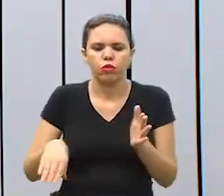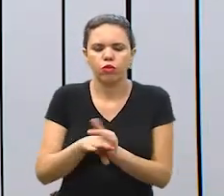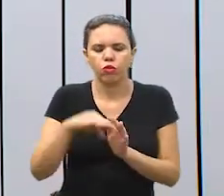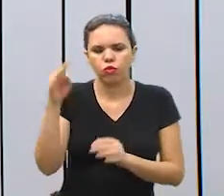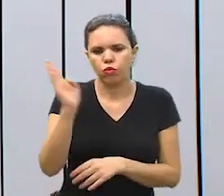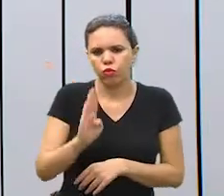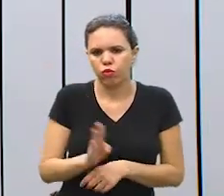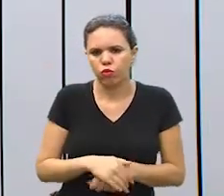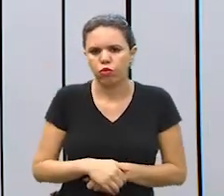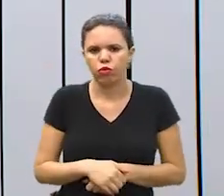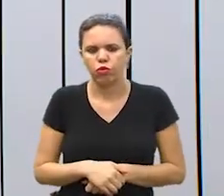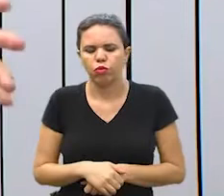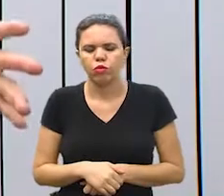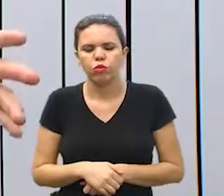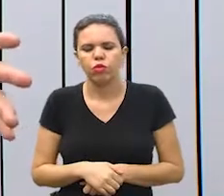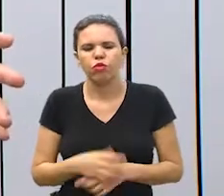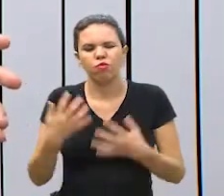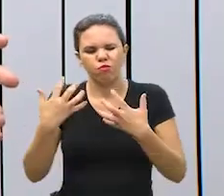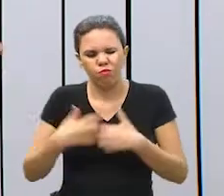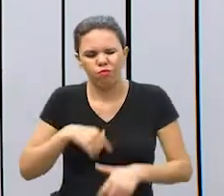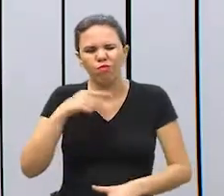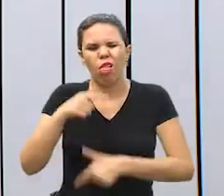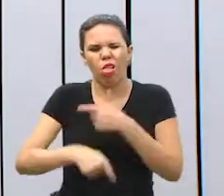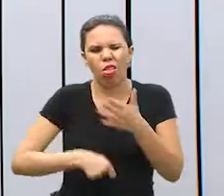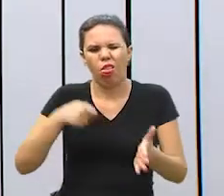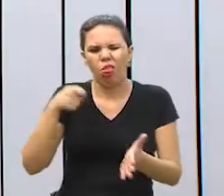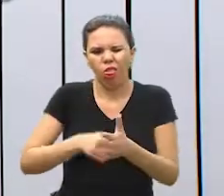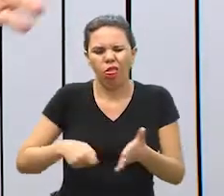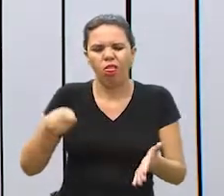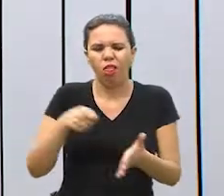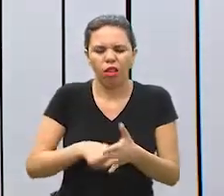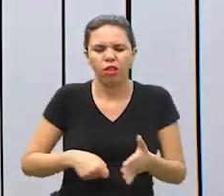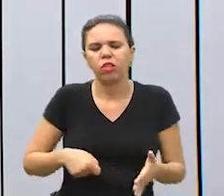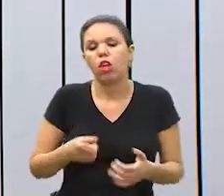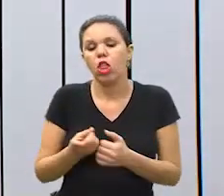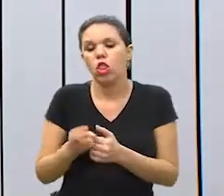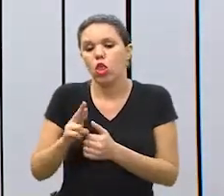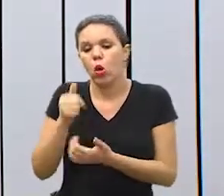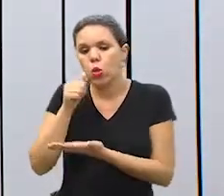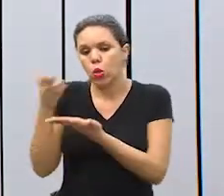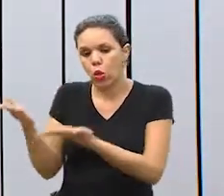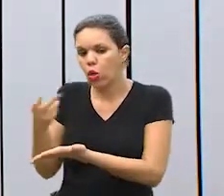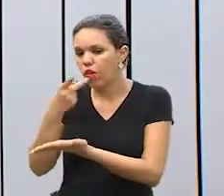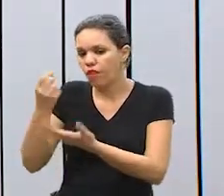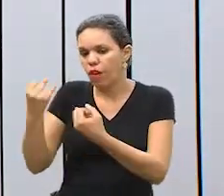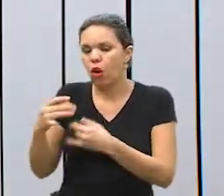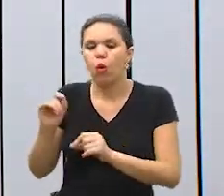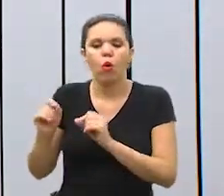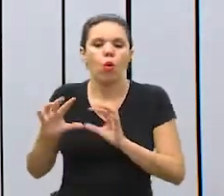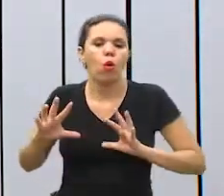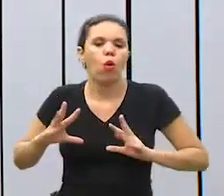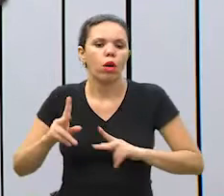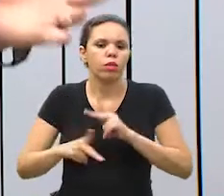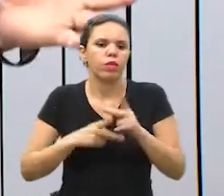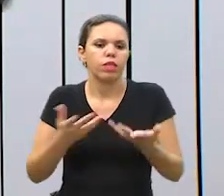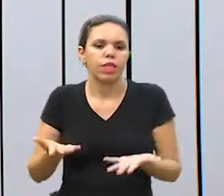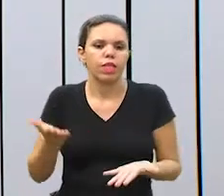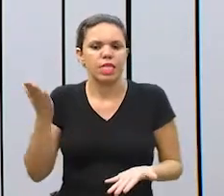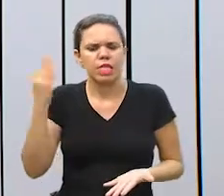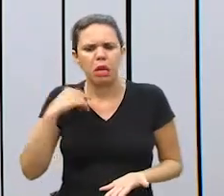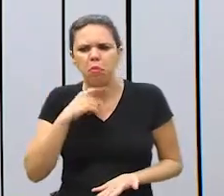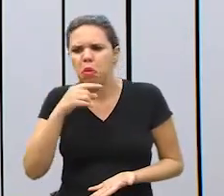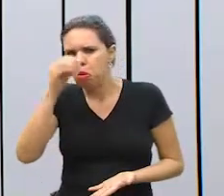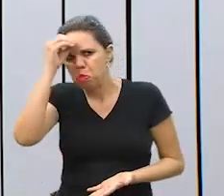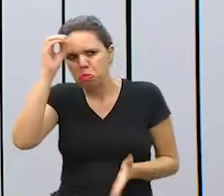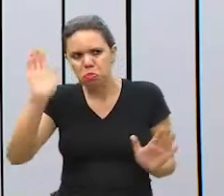ao Brasil, nós estamos batendo cabeça. A doutora Carmen falou numa das falas dela que todo mundo sabe e